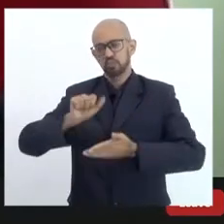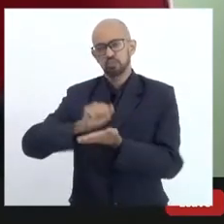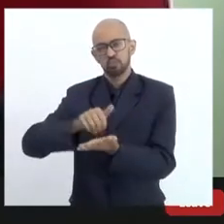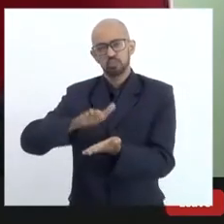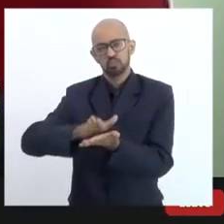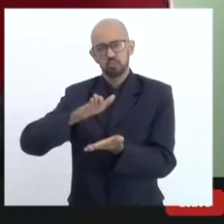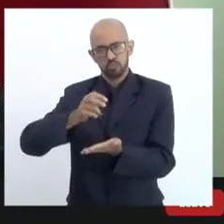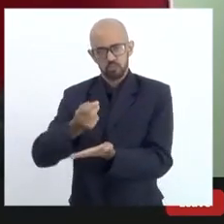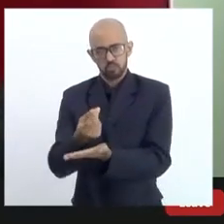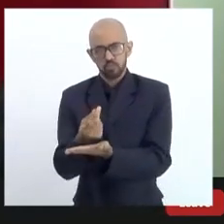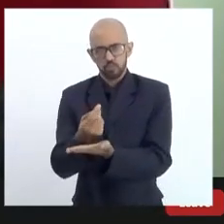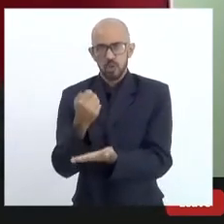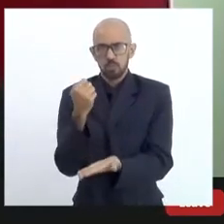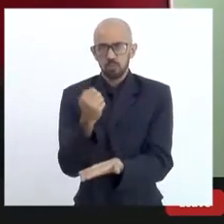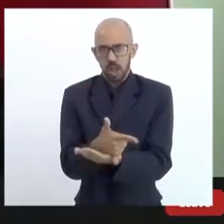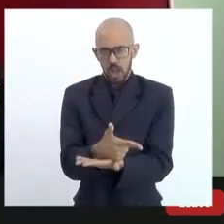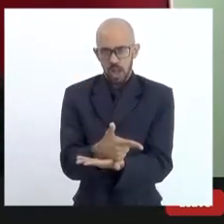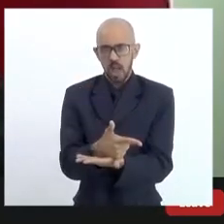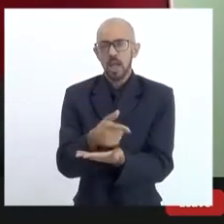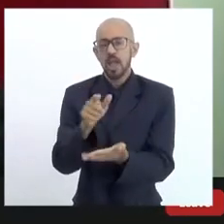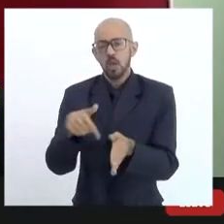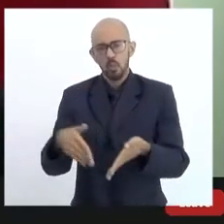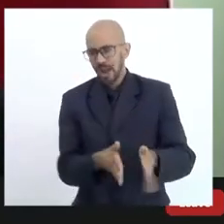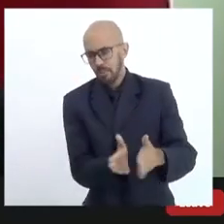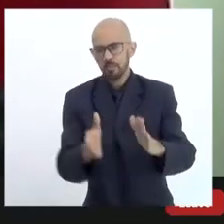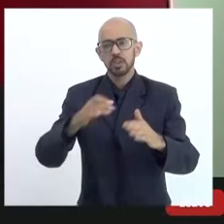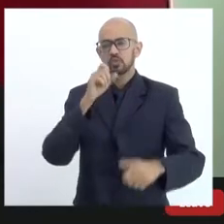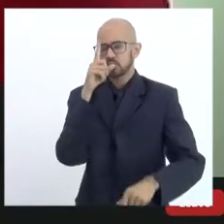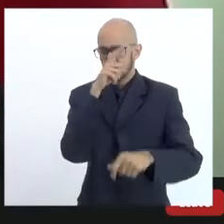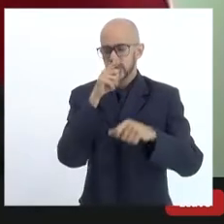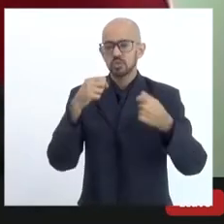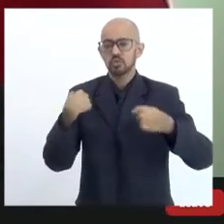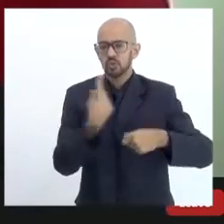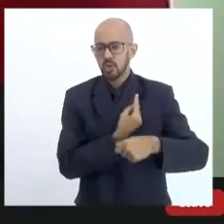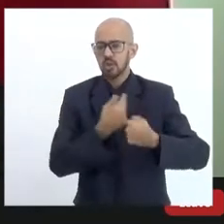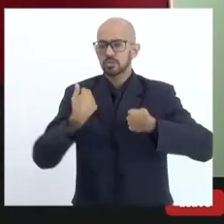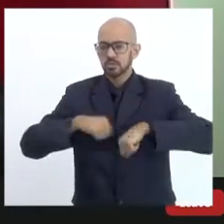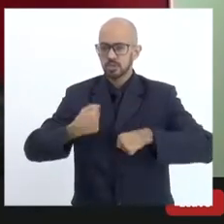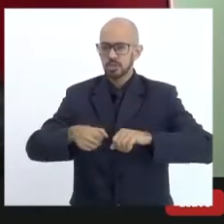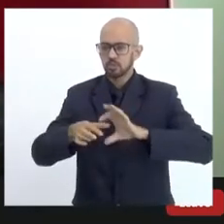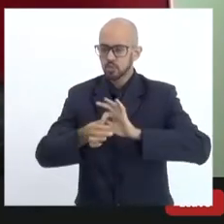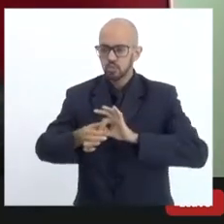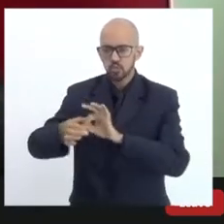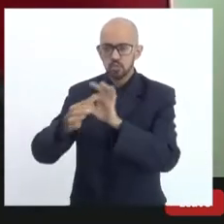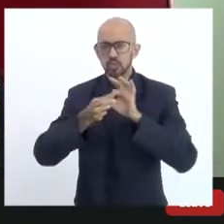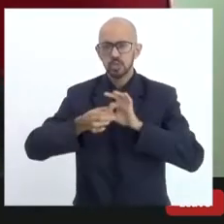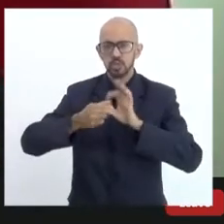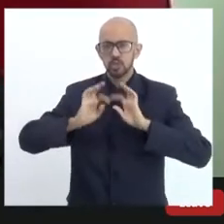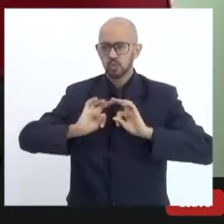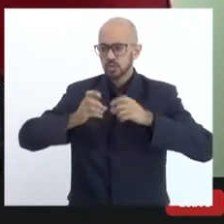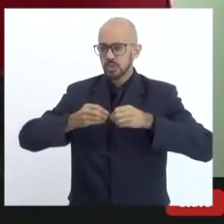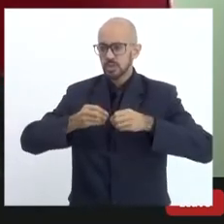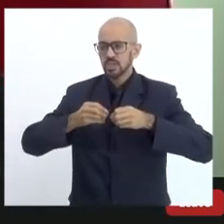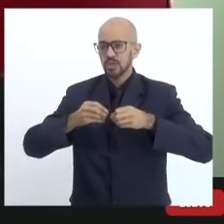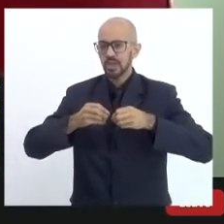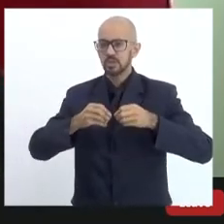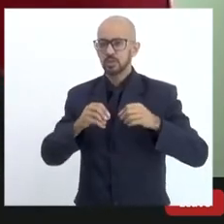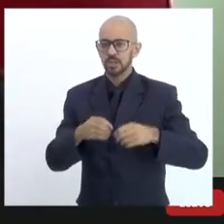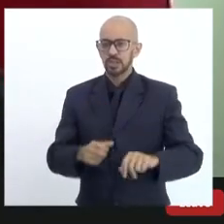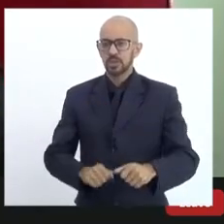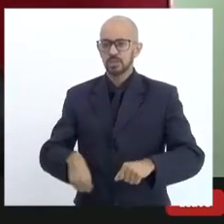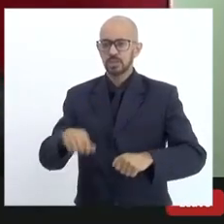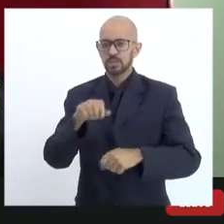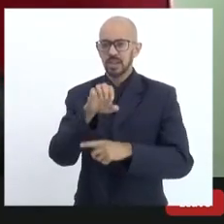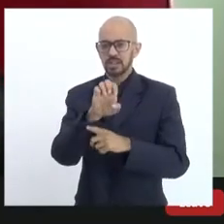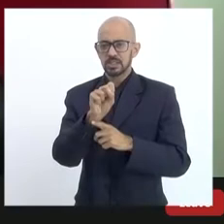esse caminho é difícil e quanto nós temos que nos unir, né, todas as esferas do poder, para garantir o